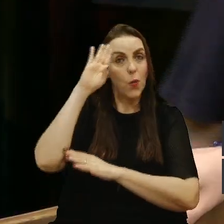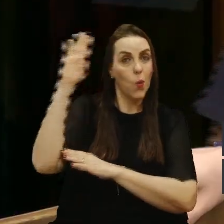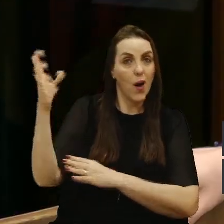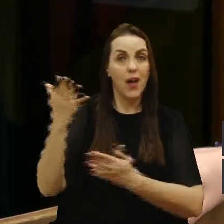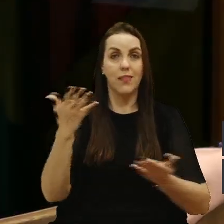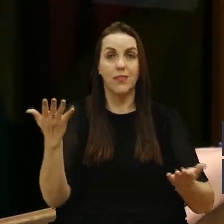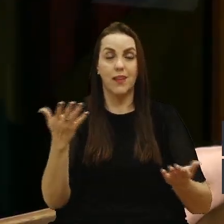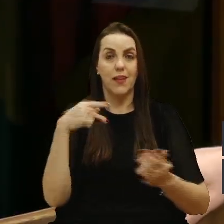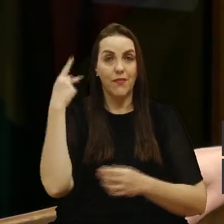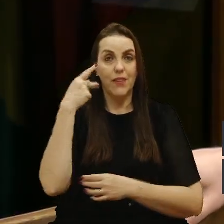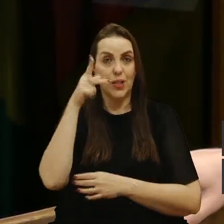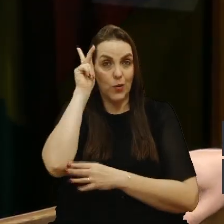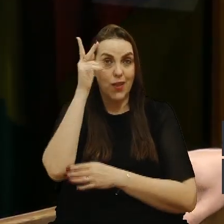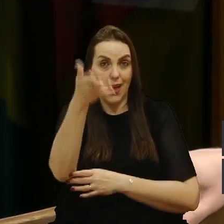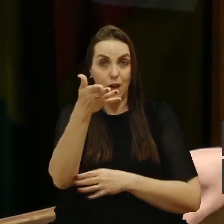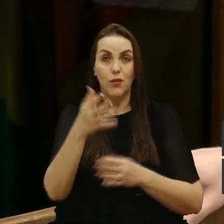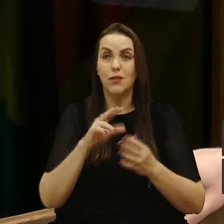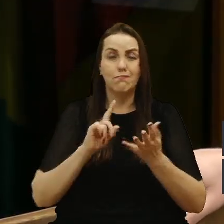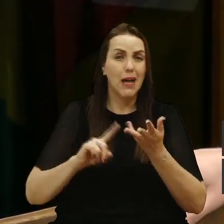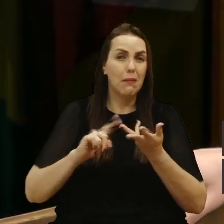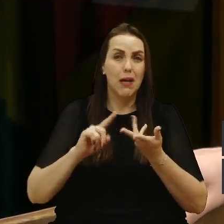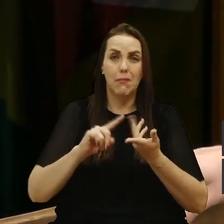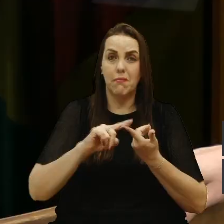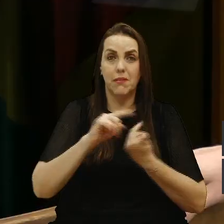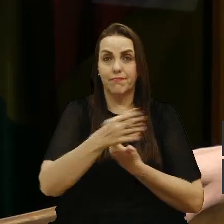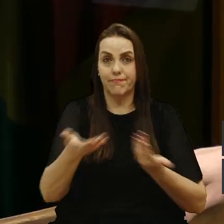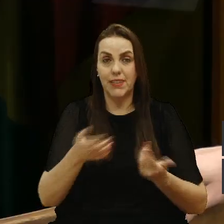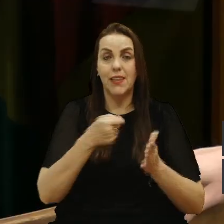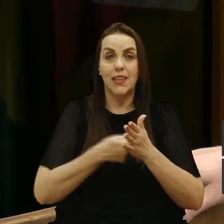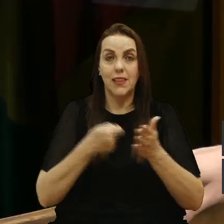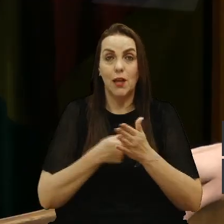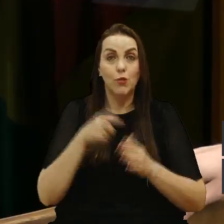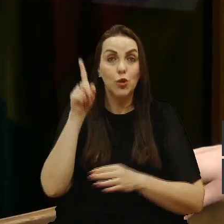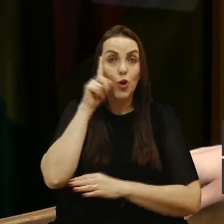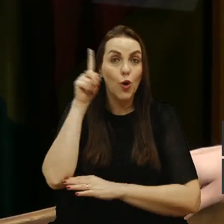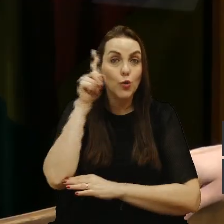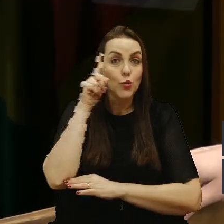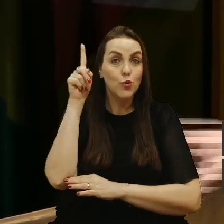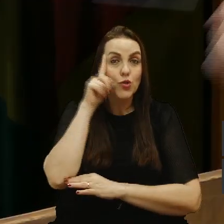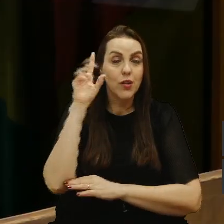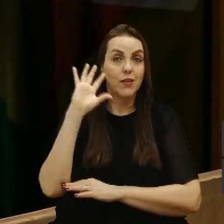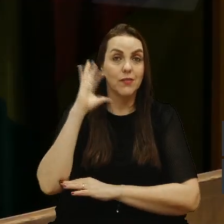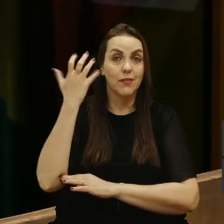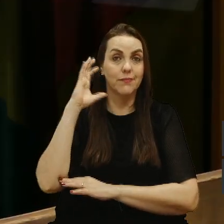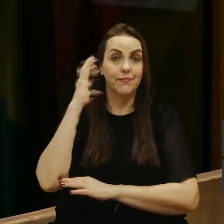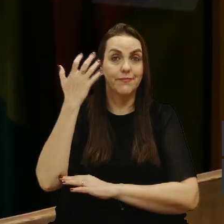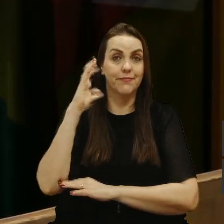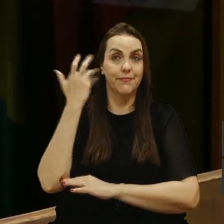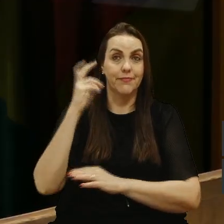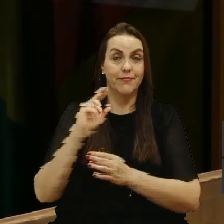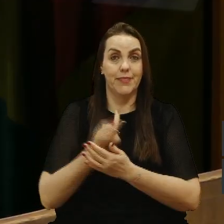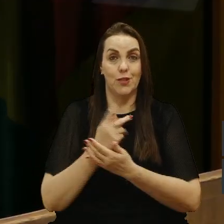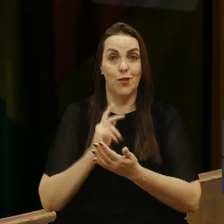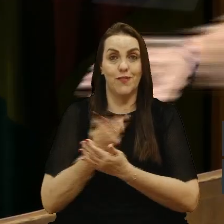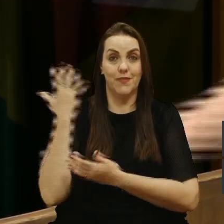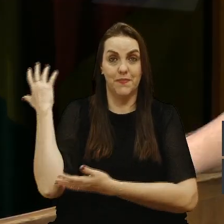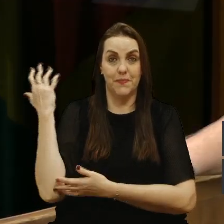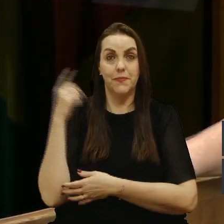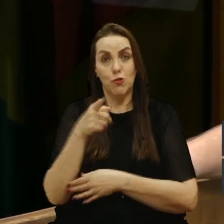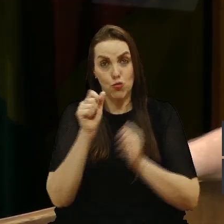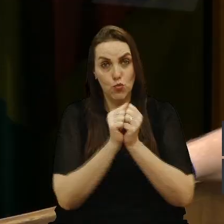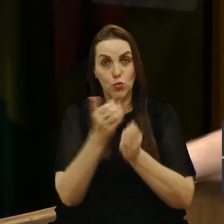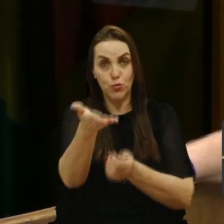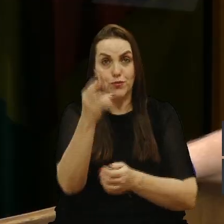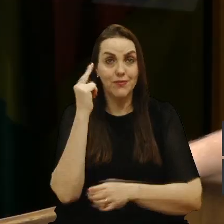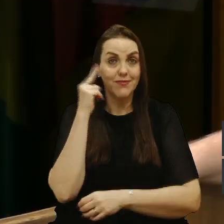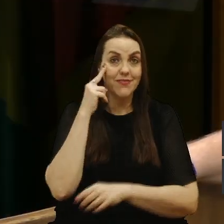Iago. Nós tentamos construir todos os dias saídas. E eu construí saídas junto do senhor,